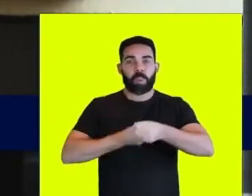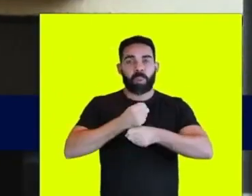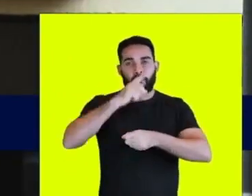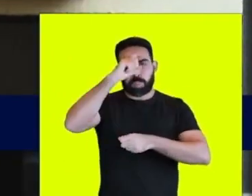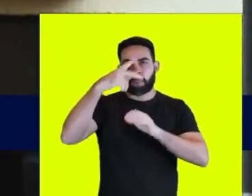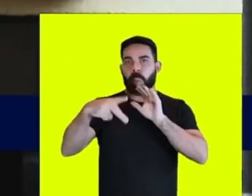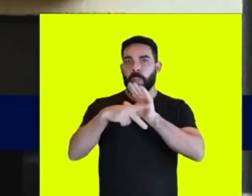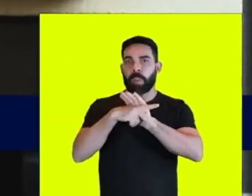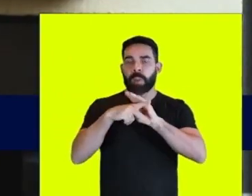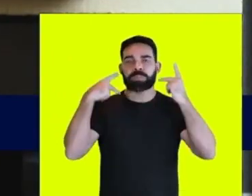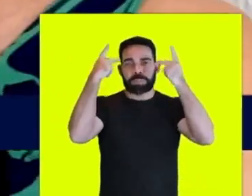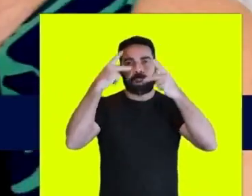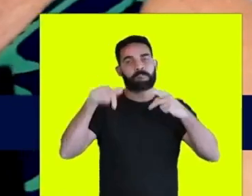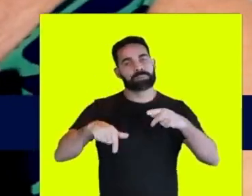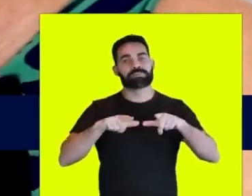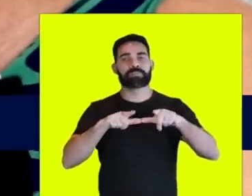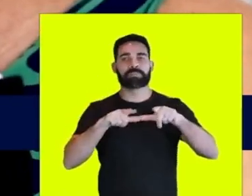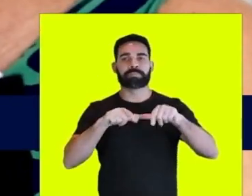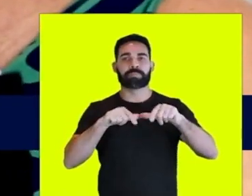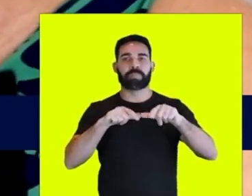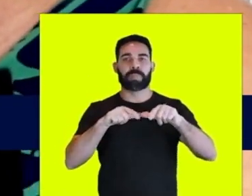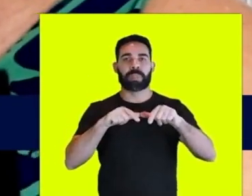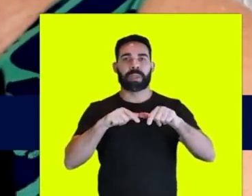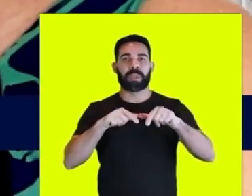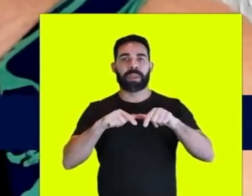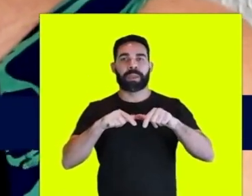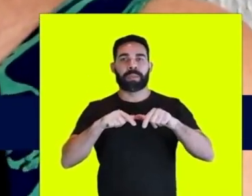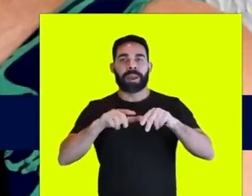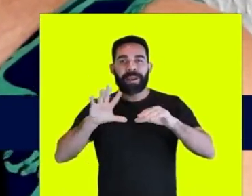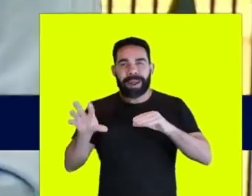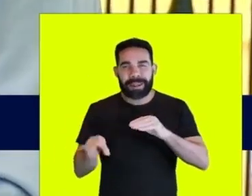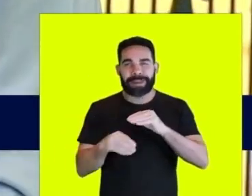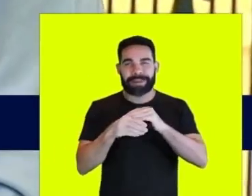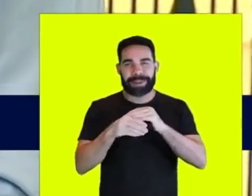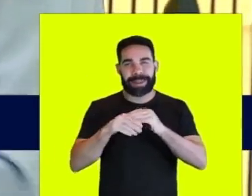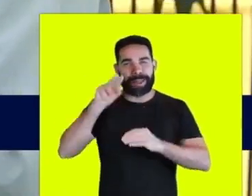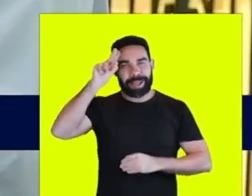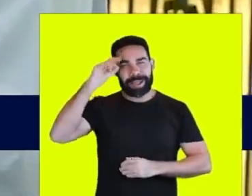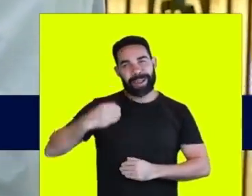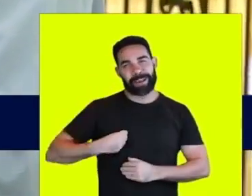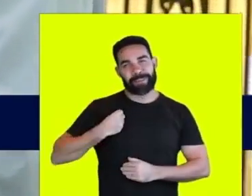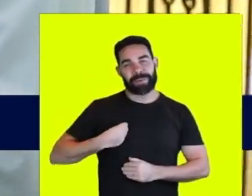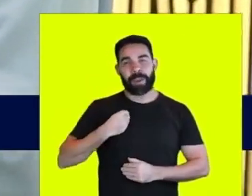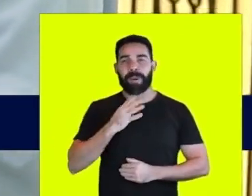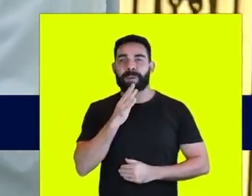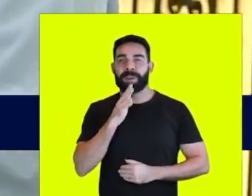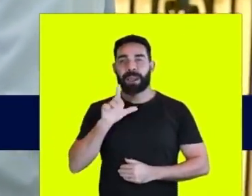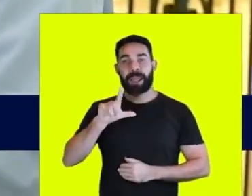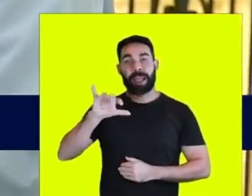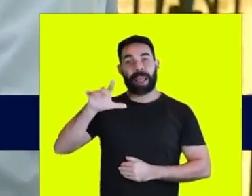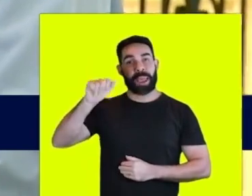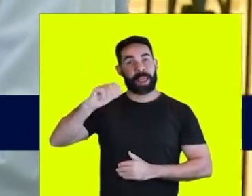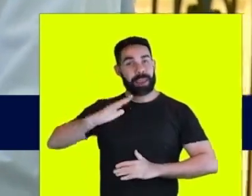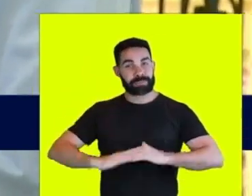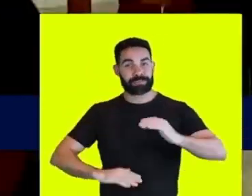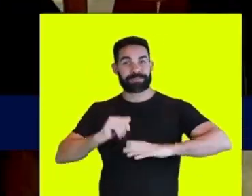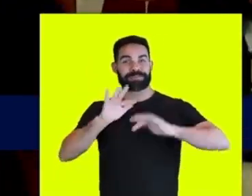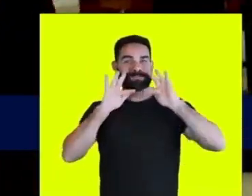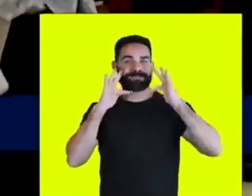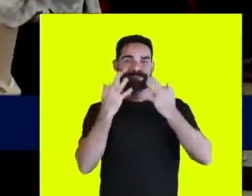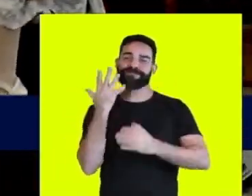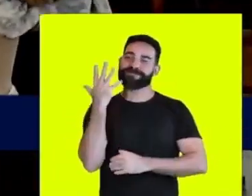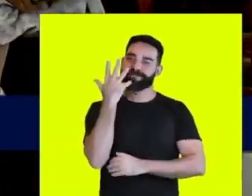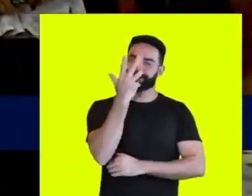o Hospital de Olhos de Bauru. Para completar essa linda história de vida, conheceu seu amor, Lia, e constituiu uma